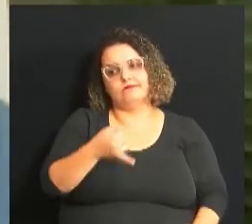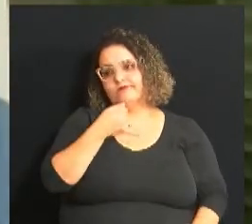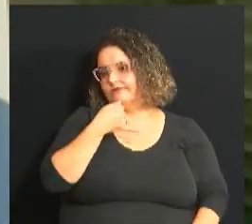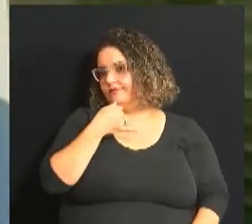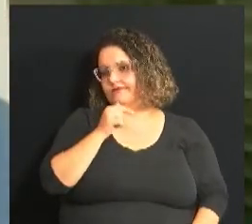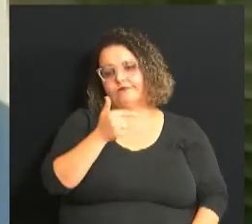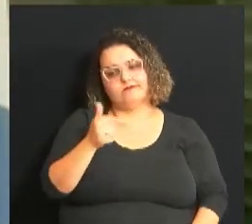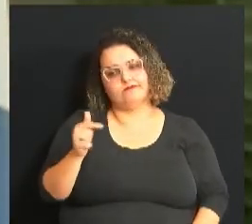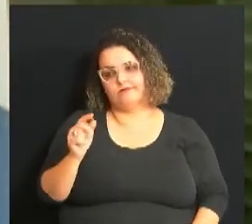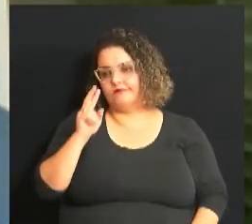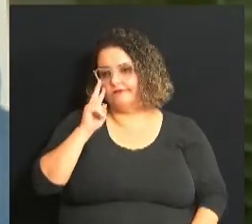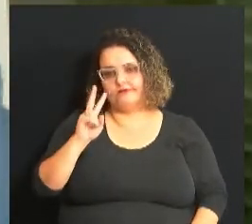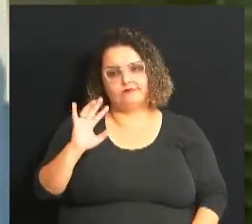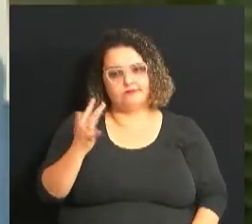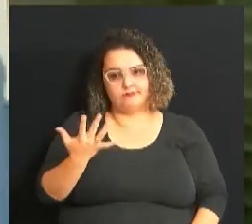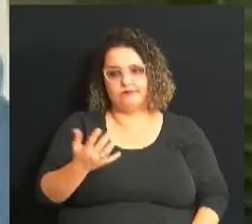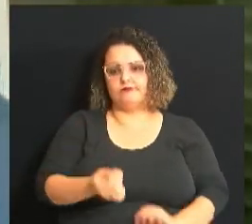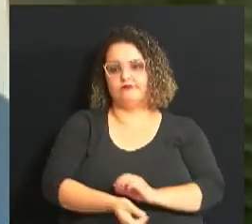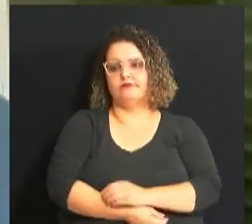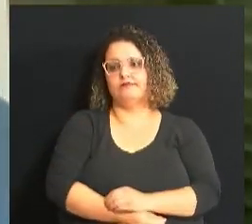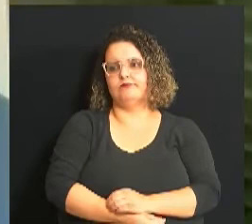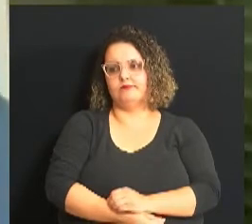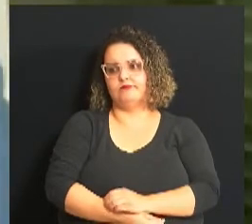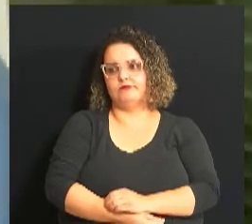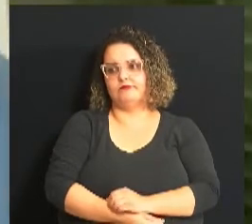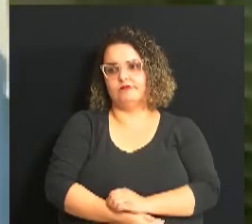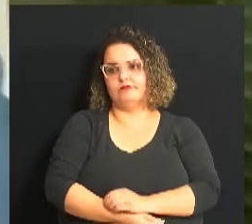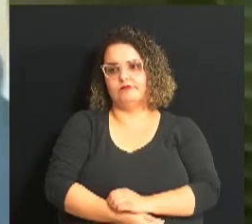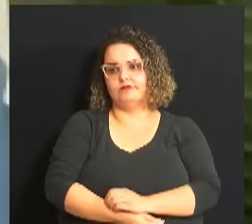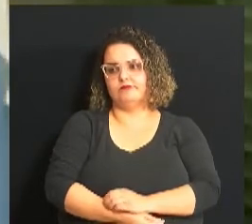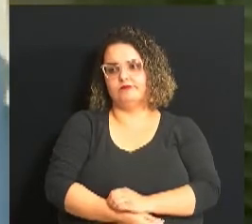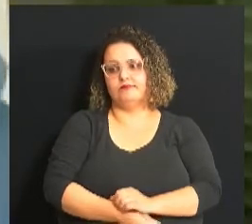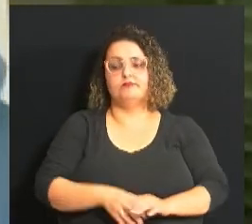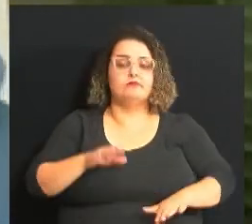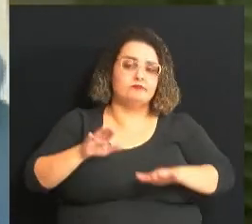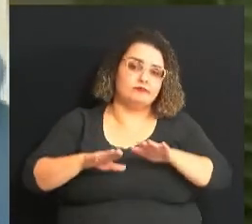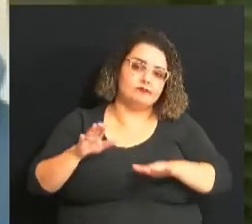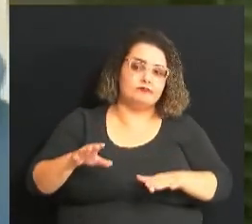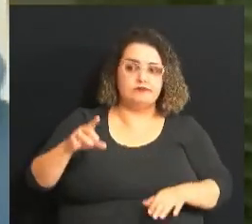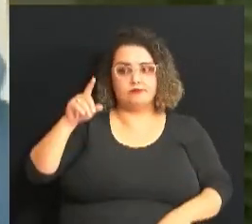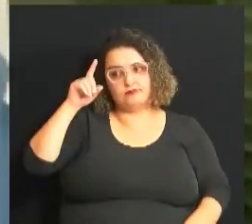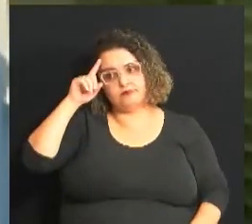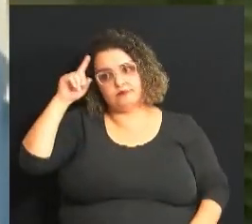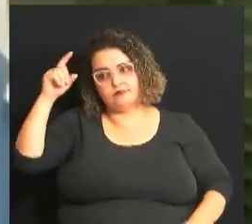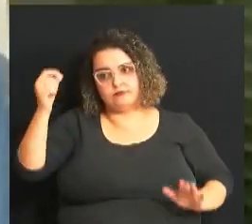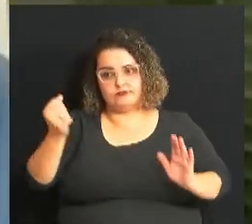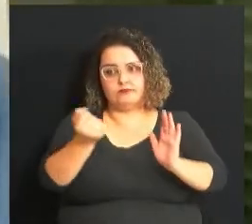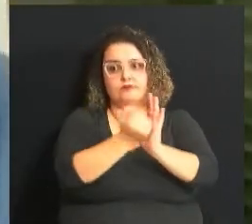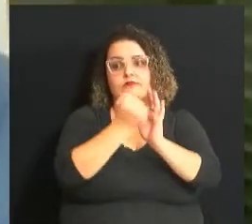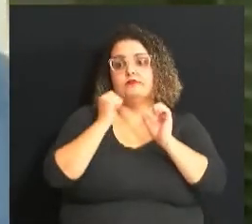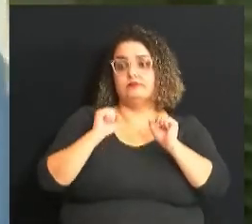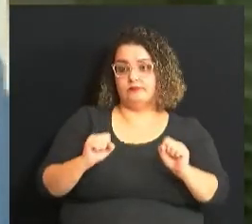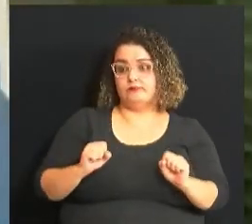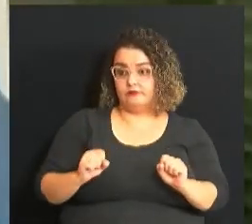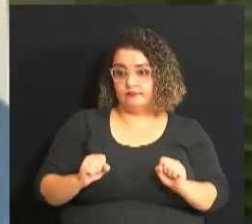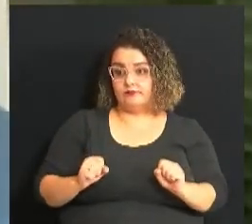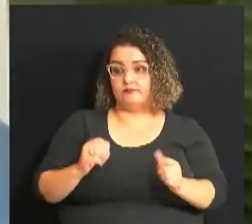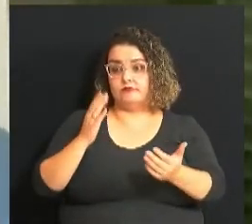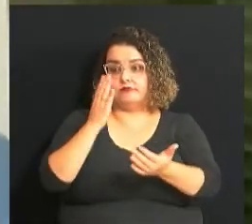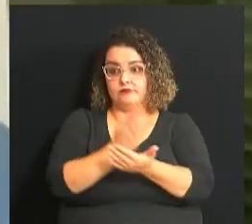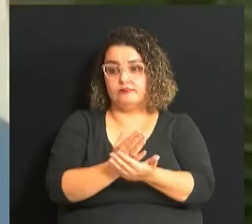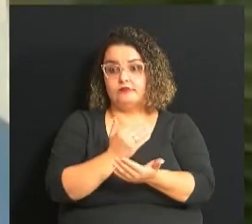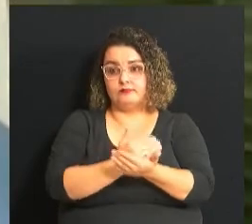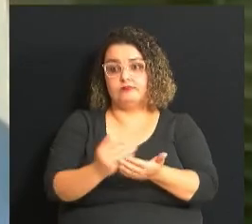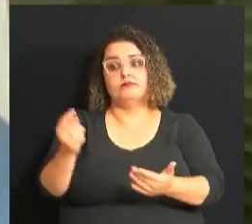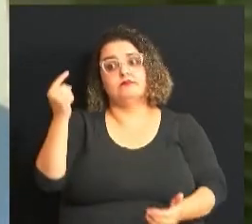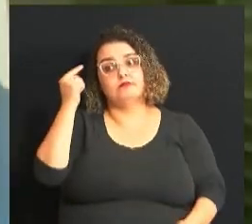acontecer, né? Eu acho que talvez essas datas mais marcantes possam servir para a gente parar e começar a